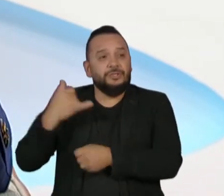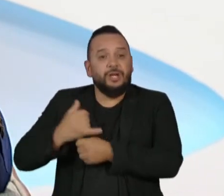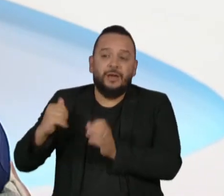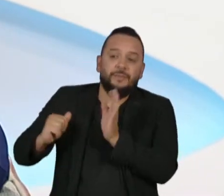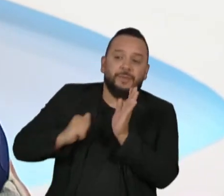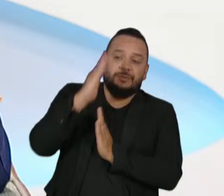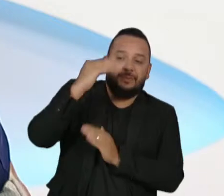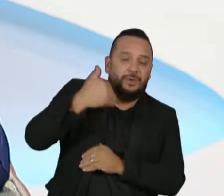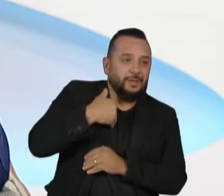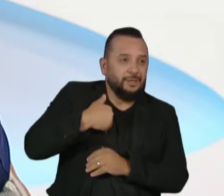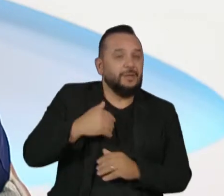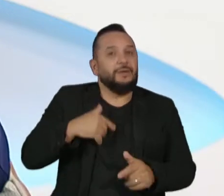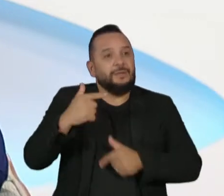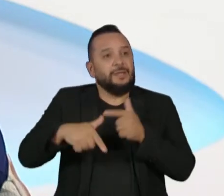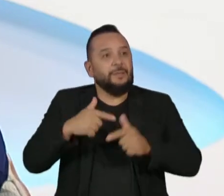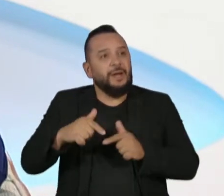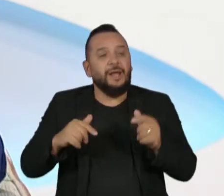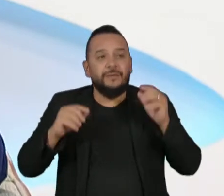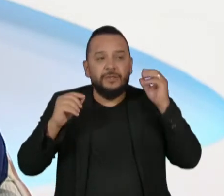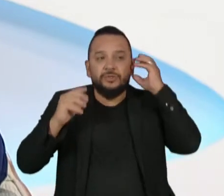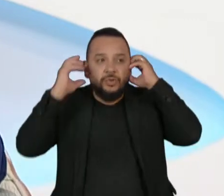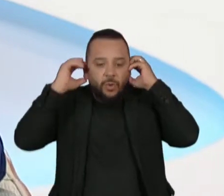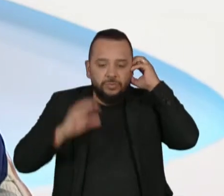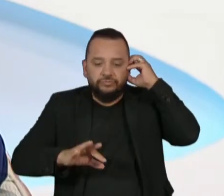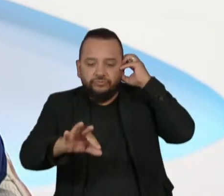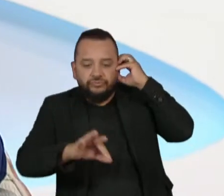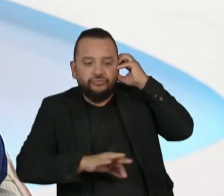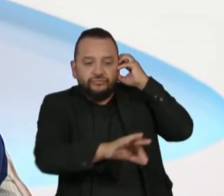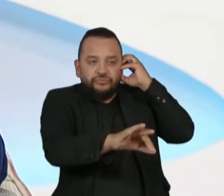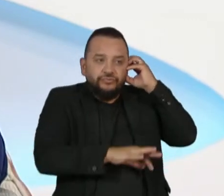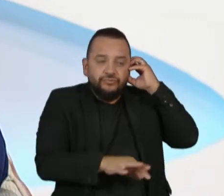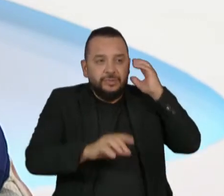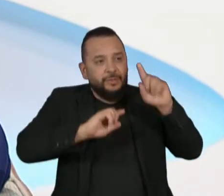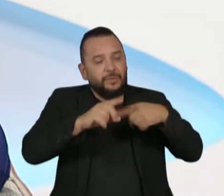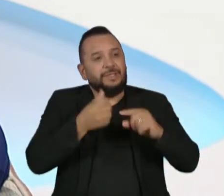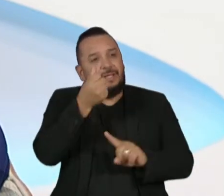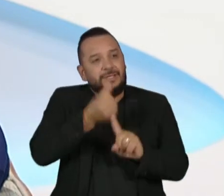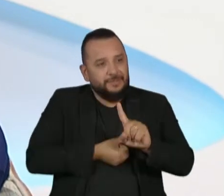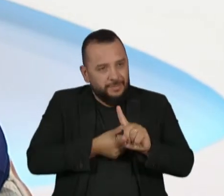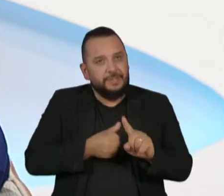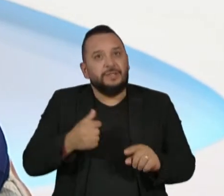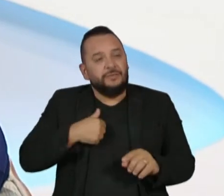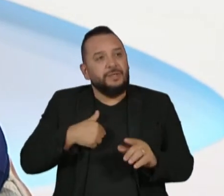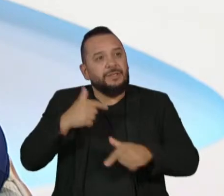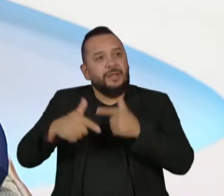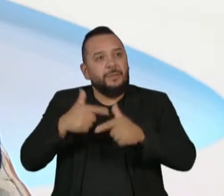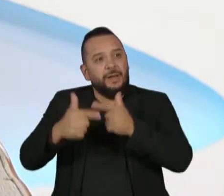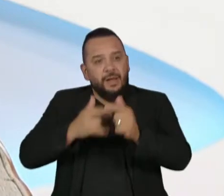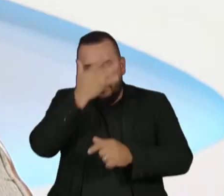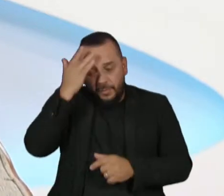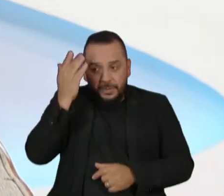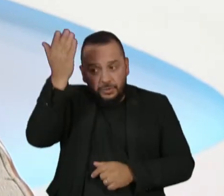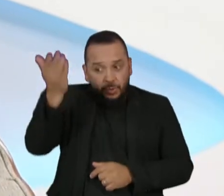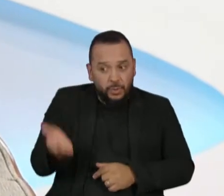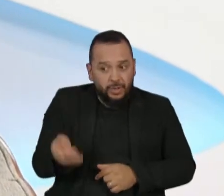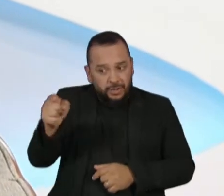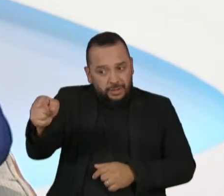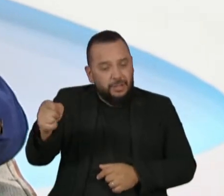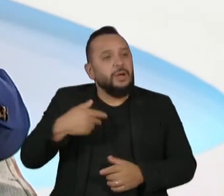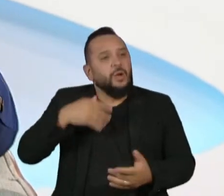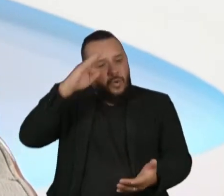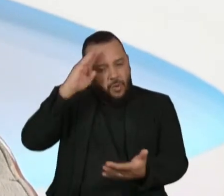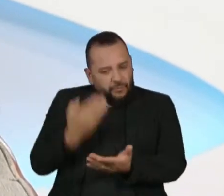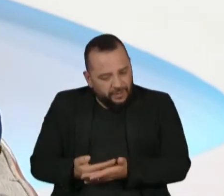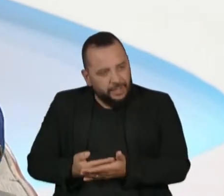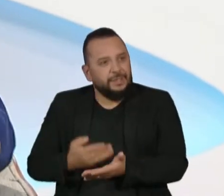desse emprego, eu era operador de áudio, e por uns 6 meses eu fui prestar serviço para essa pessoa, né, na condição, né, de